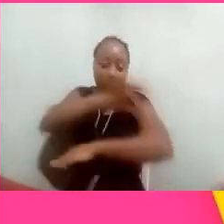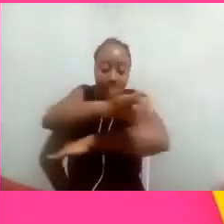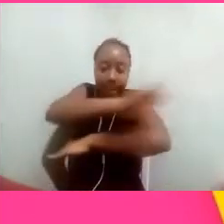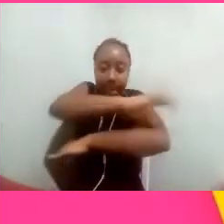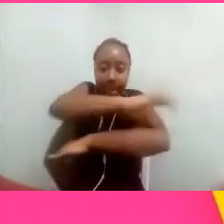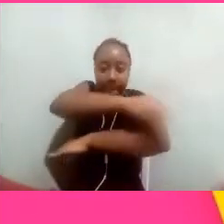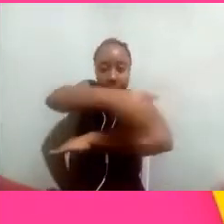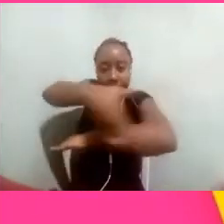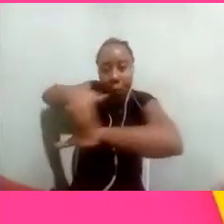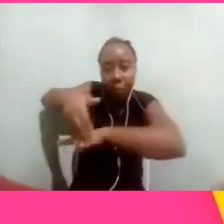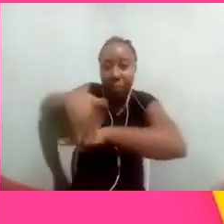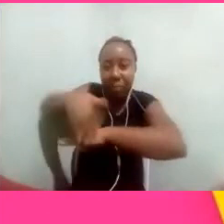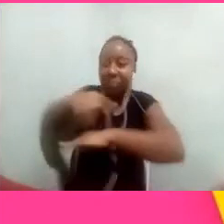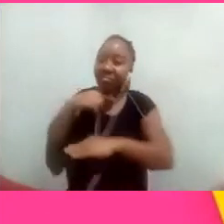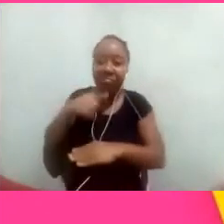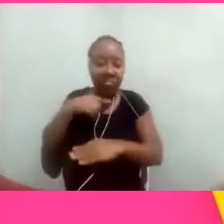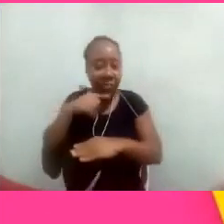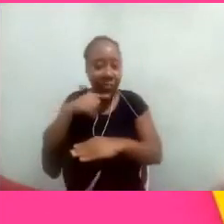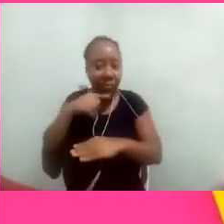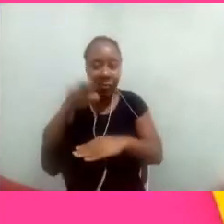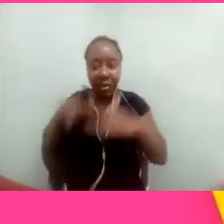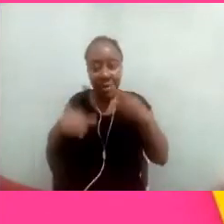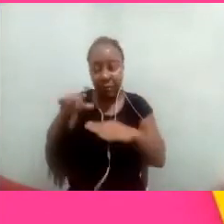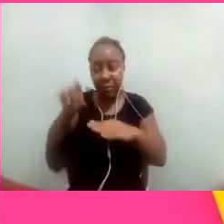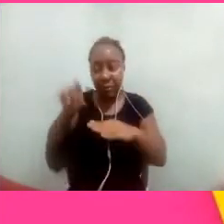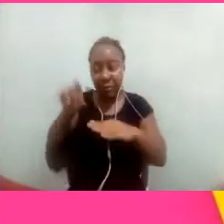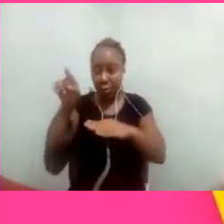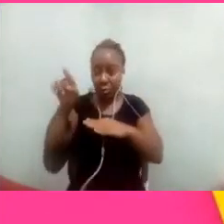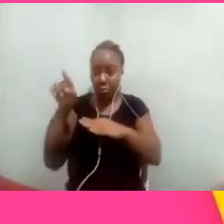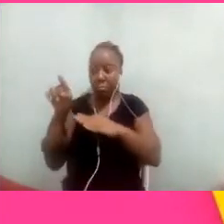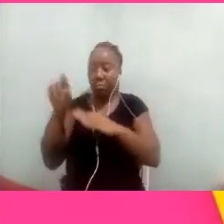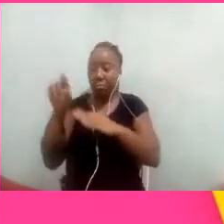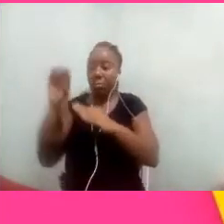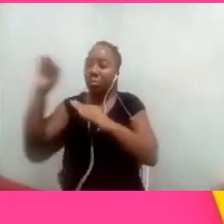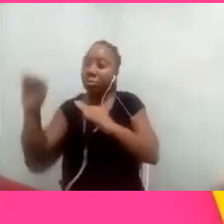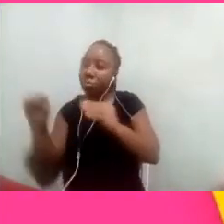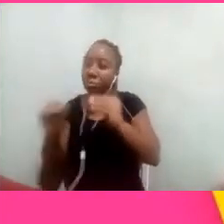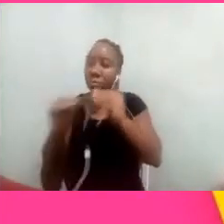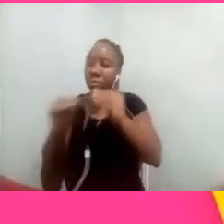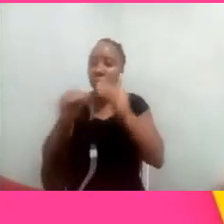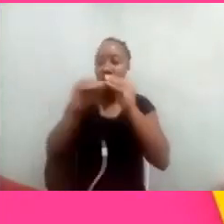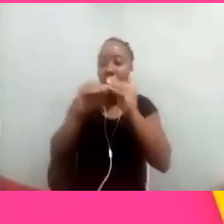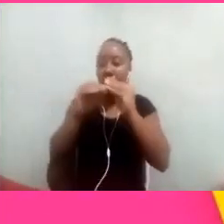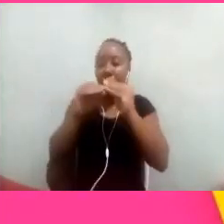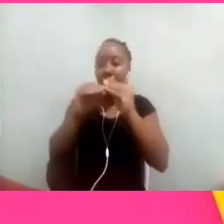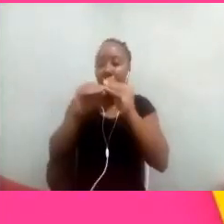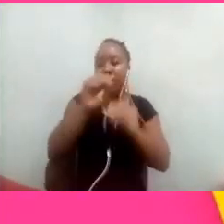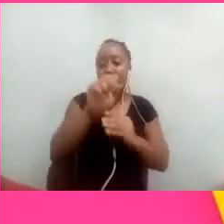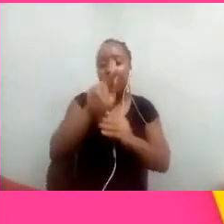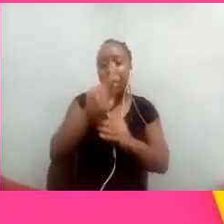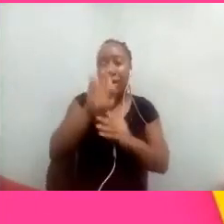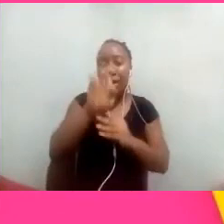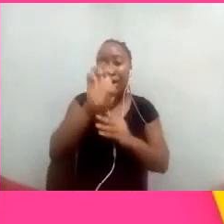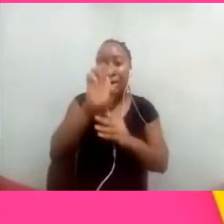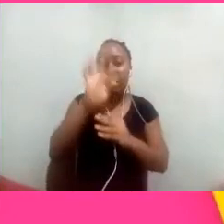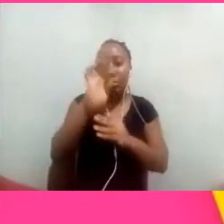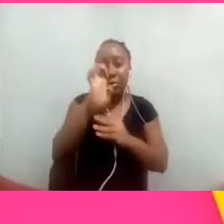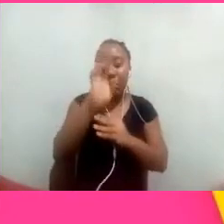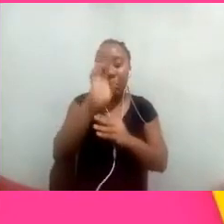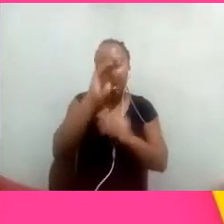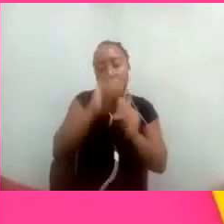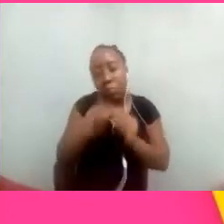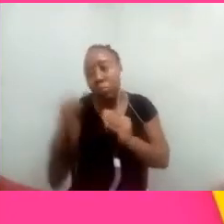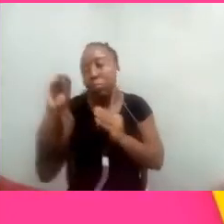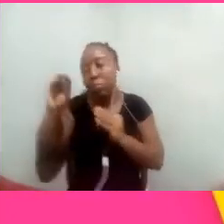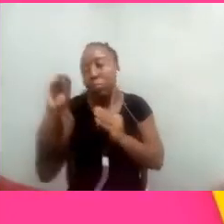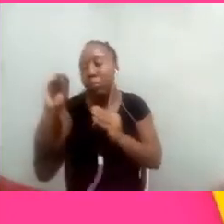vezes eu modelava no SketchUp e depois eu levava para o Blender para poder